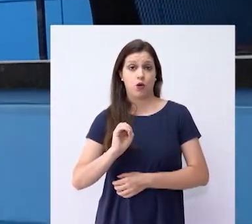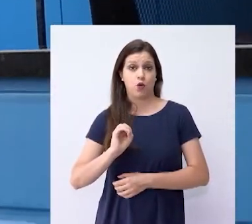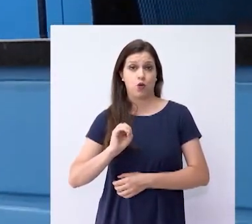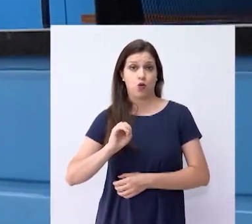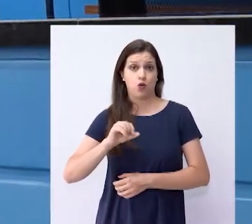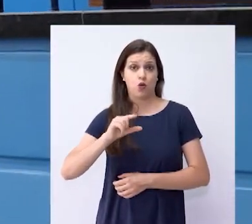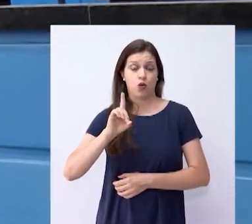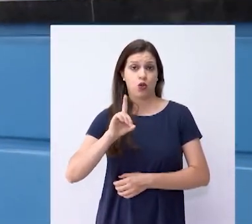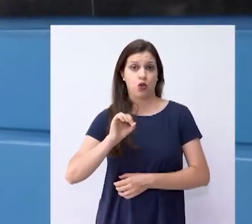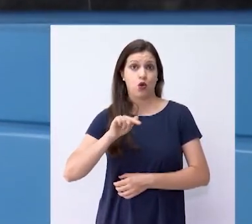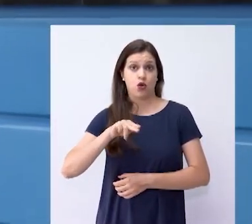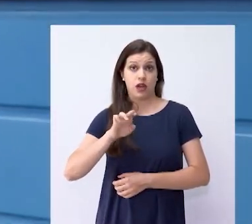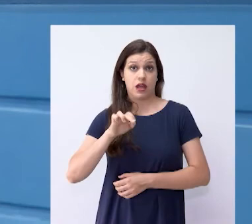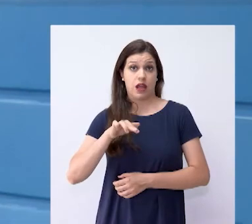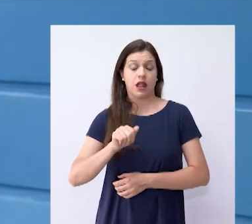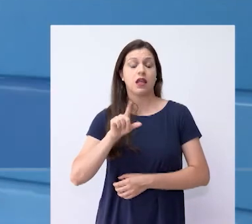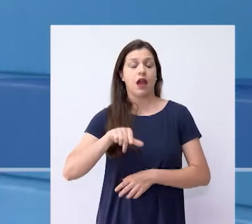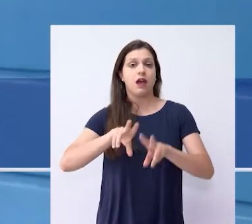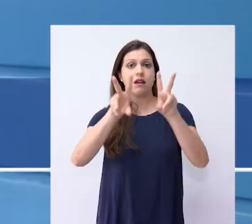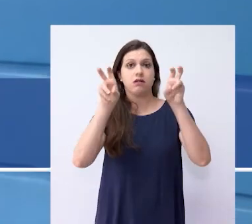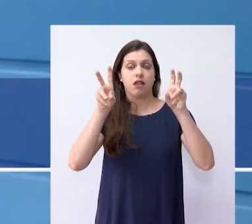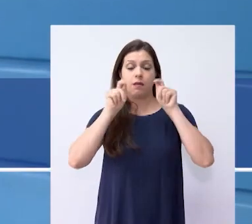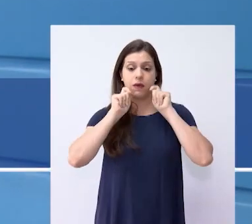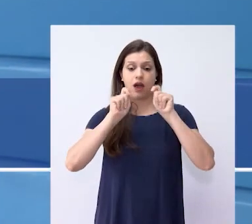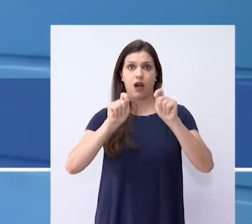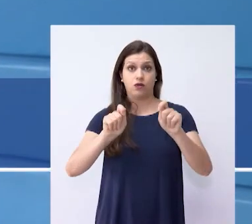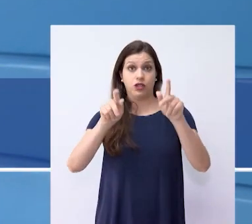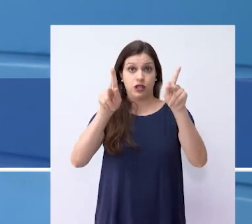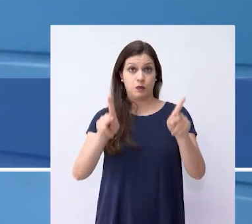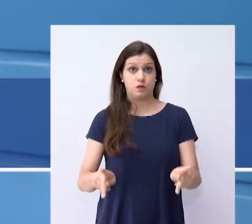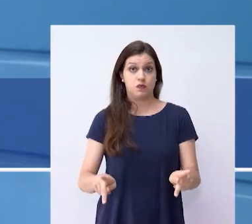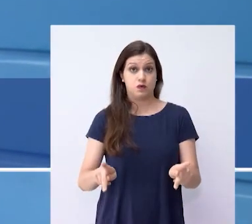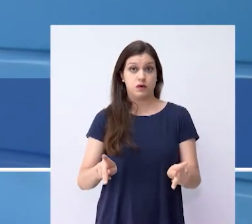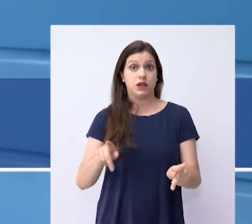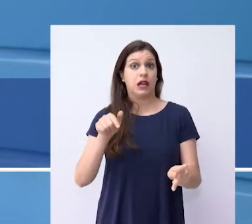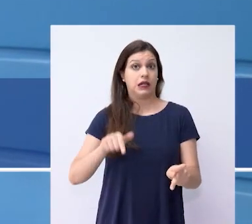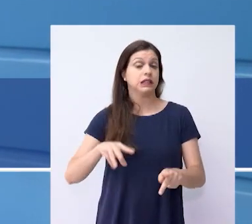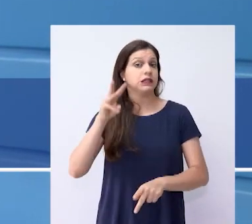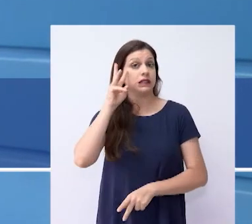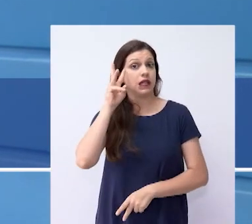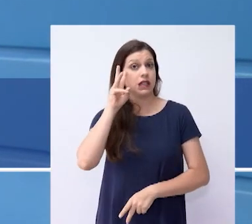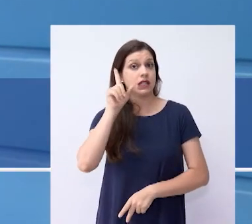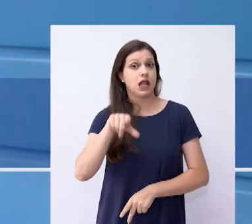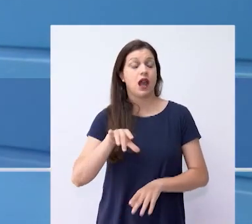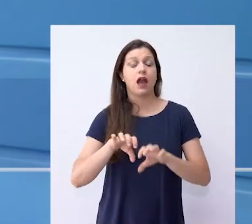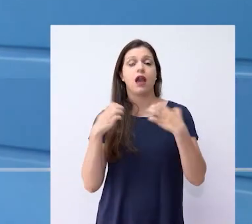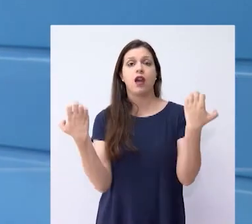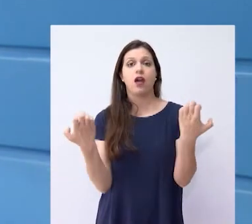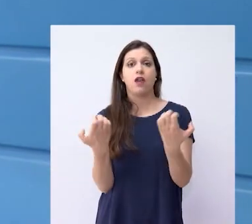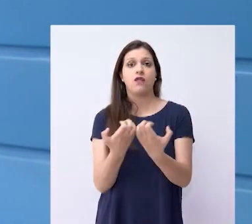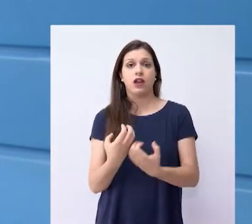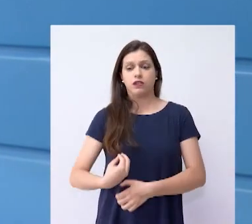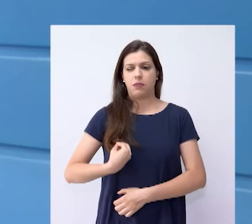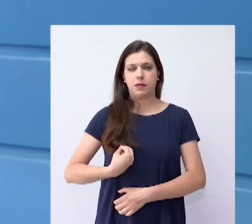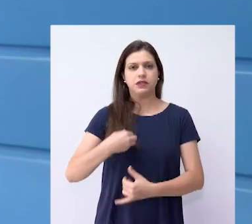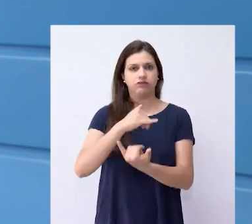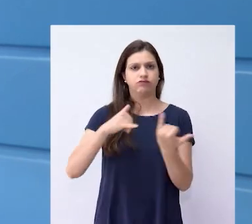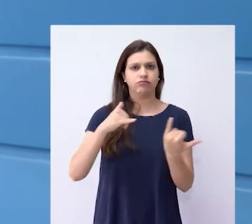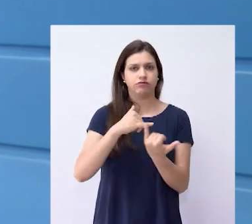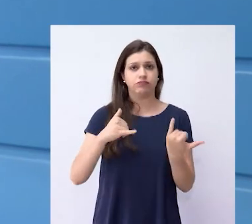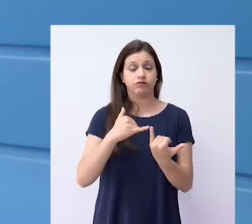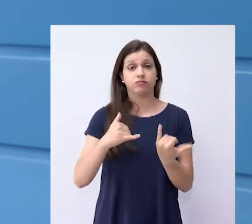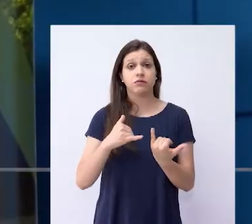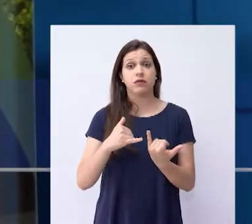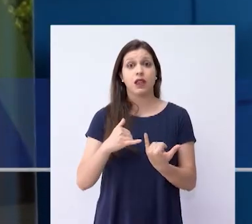pública realizada aqui na Assembleia Legislativa nesta terça-feira. O evento, realizado de maneira semipresencial, foi presidido pelo deputado